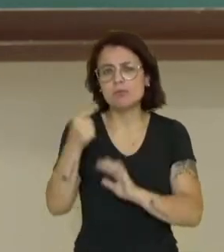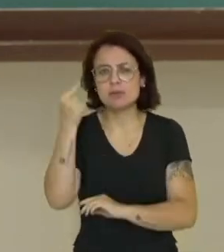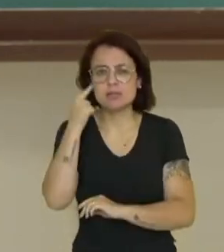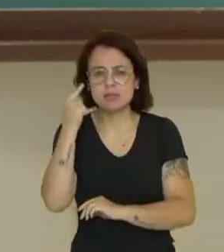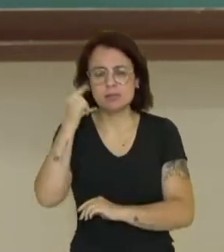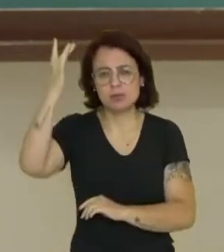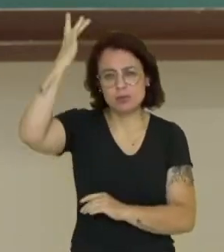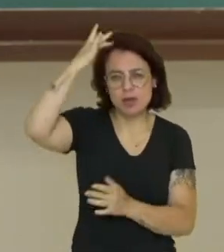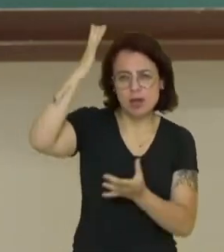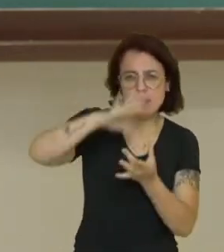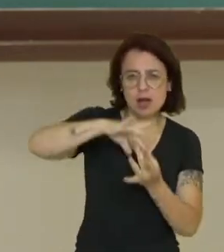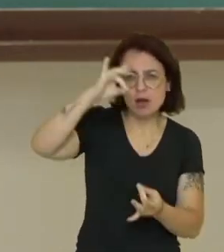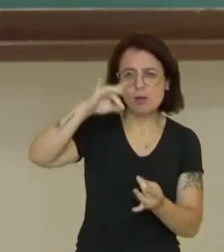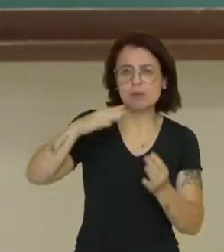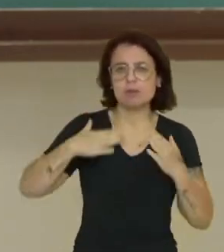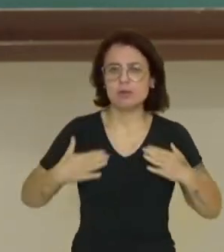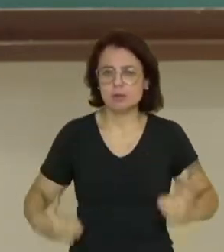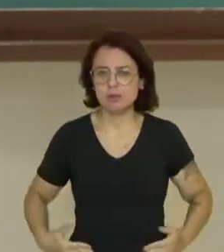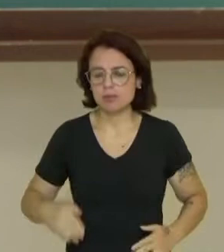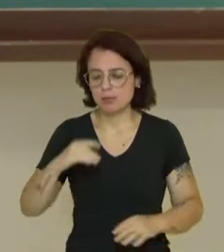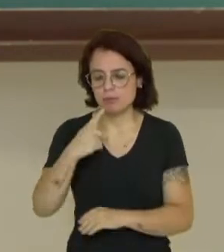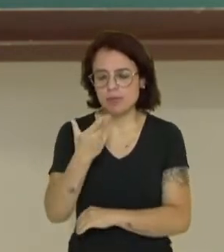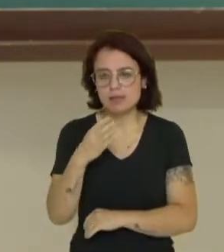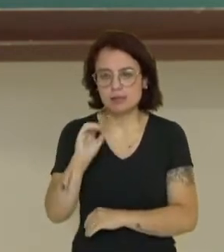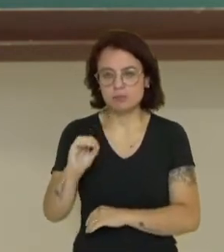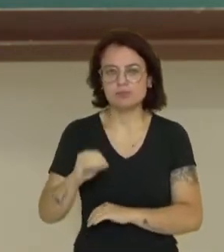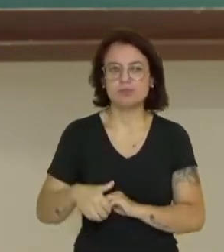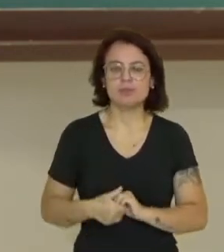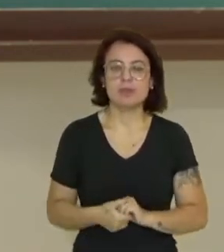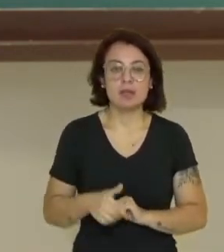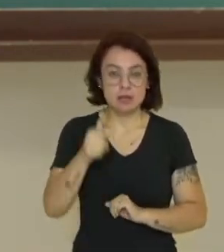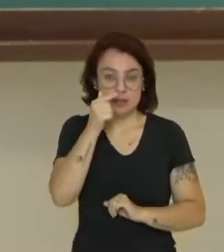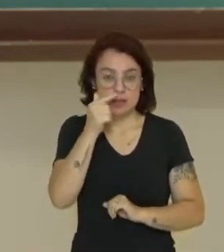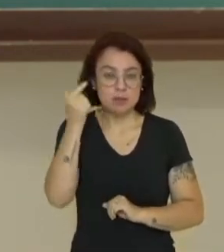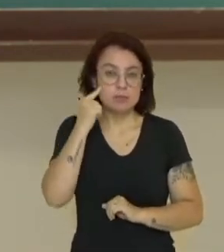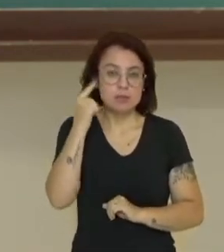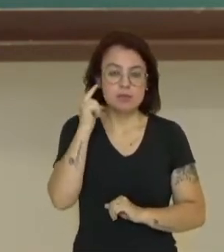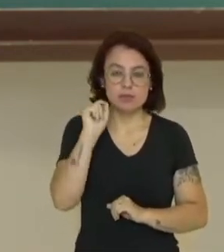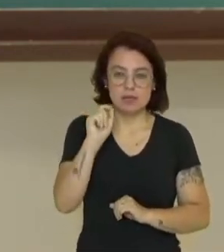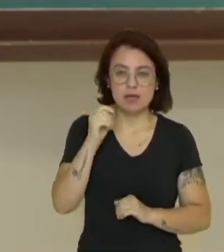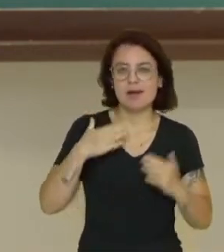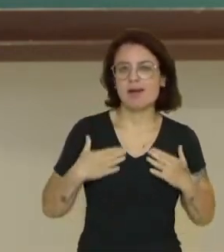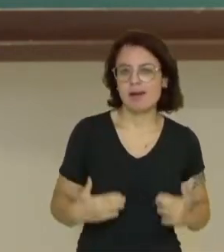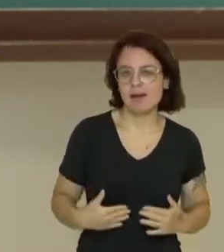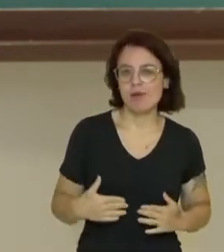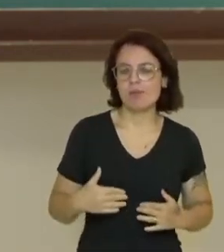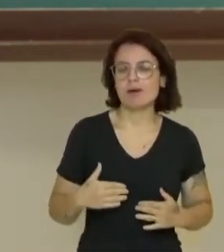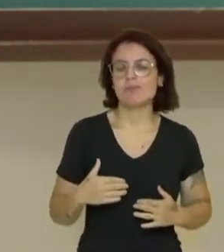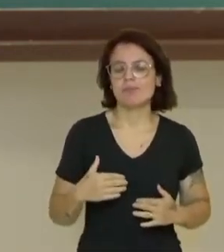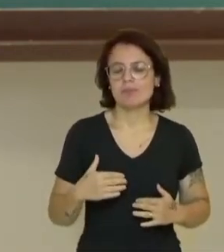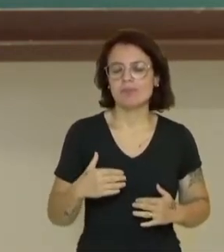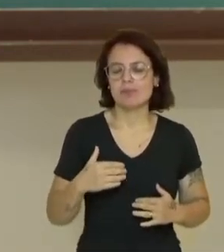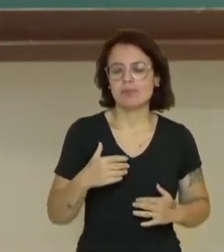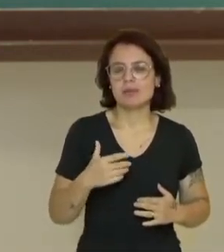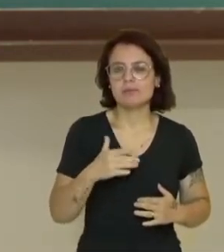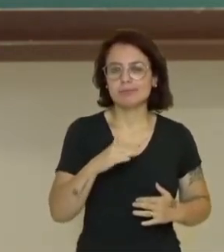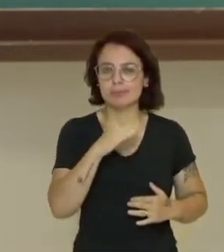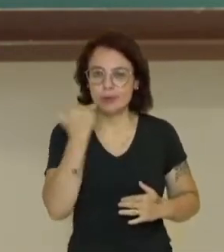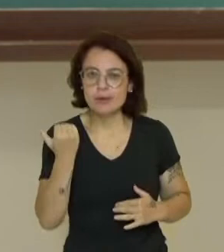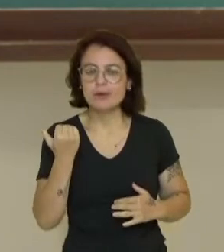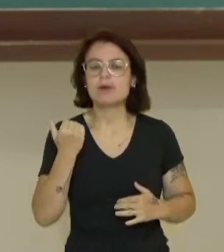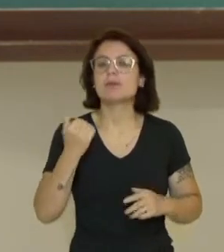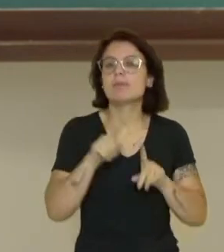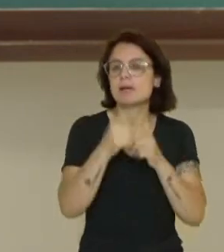a alma e o corpo do Platão. Os gregos acreditavam que a alma é imortal e o corpo não, certo? E o Platão vai dizer assim,